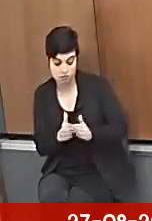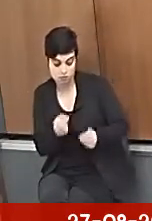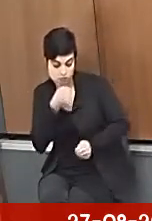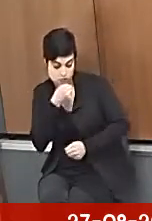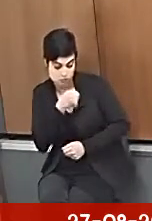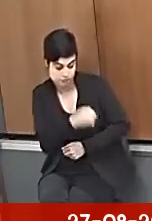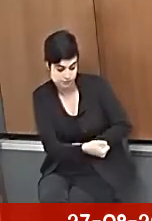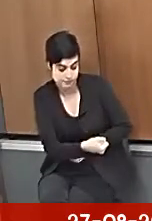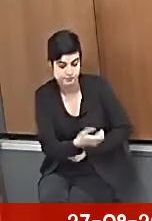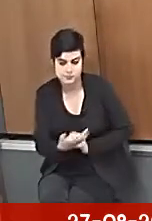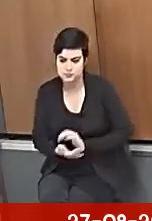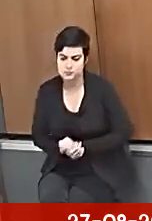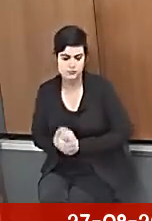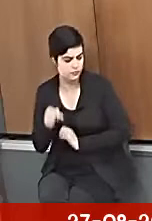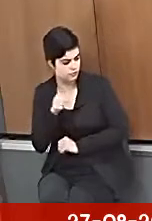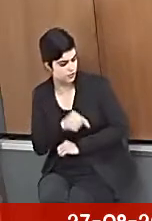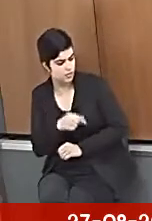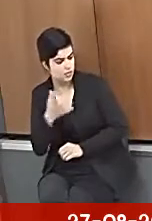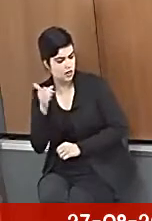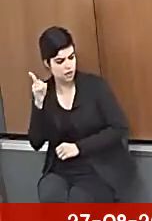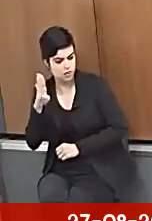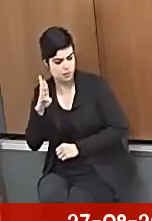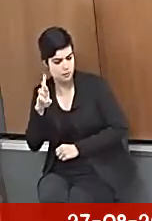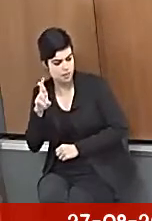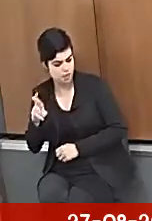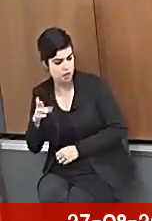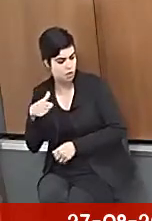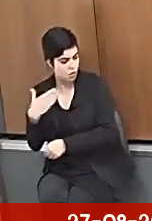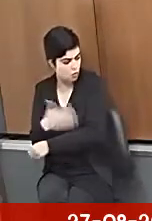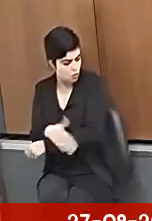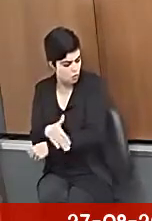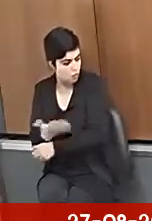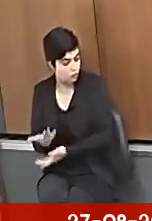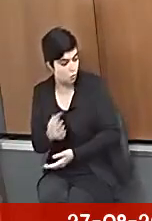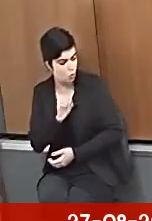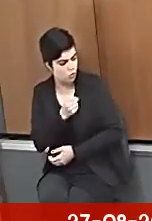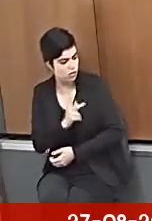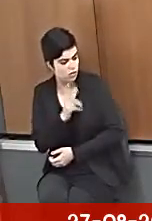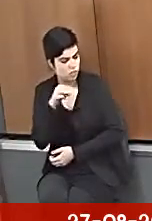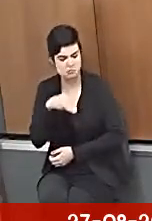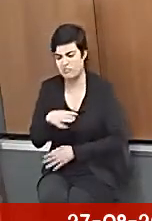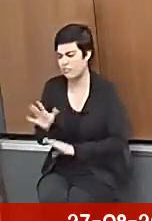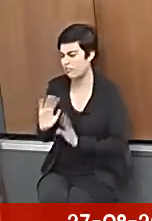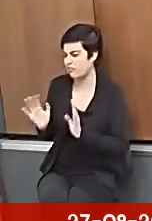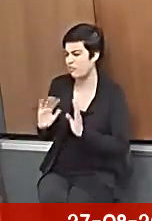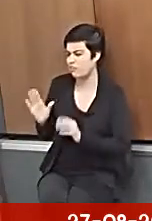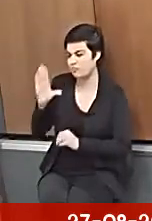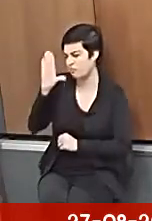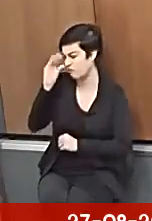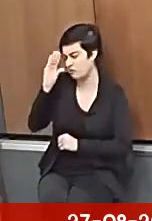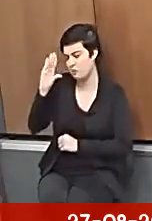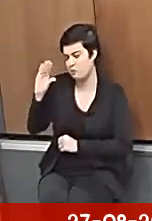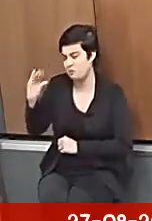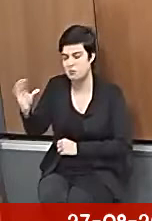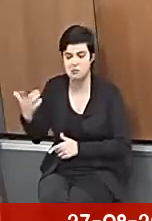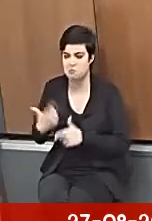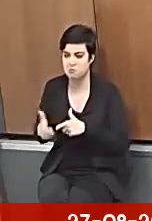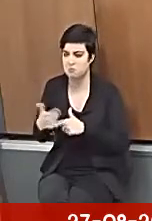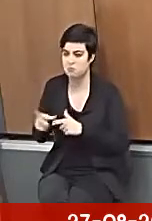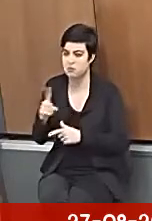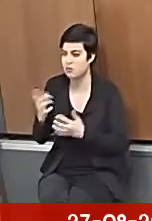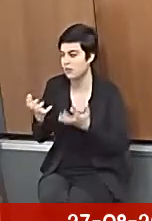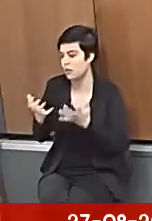entrevista rápida e fala por si estão vindo na tabela br mas só oito de longe e quilombo no tav na tsu não né